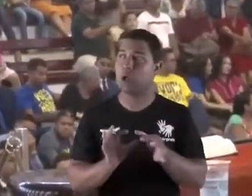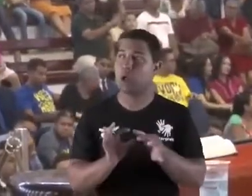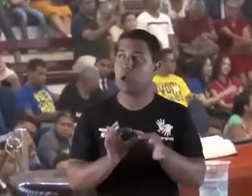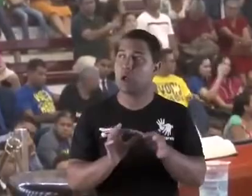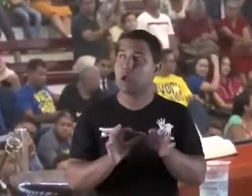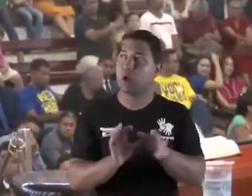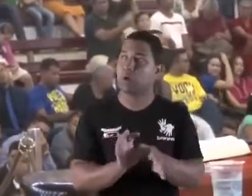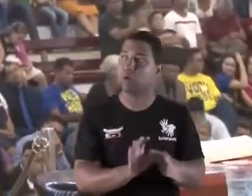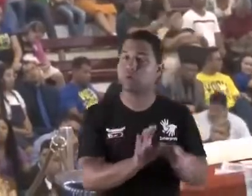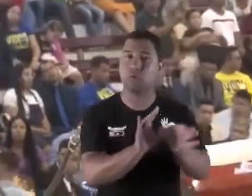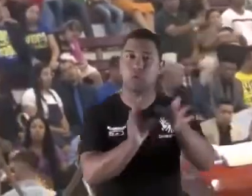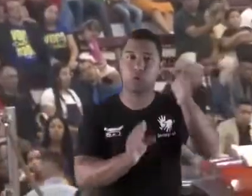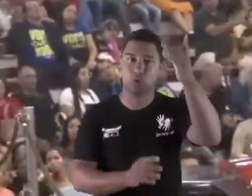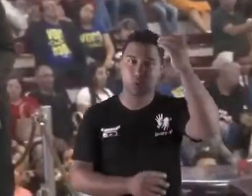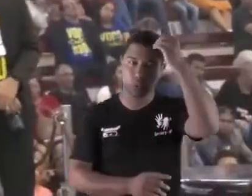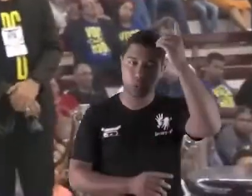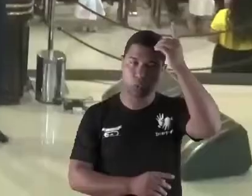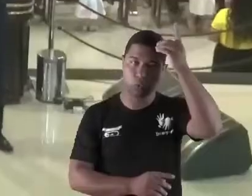é o teu dom,